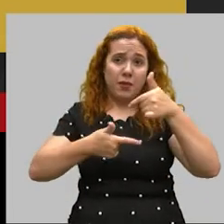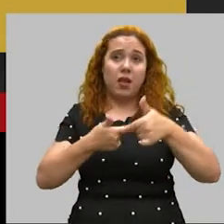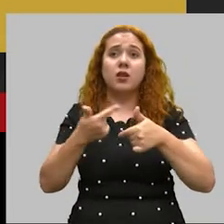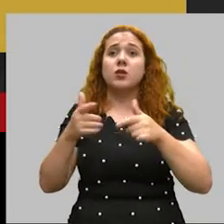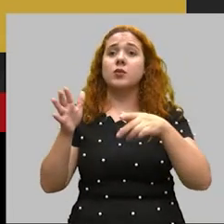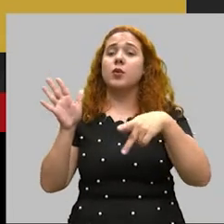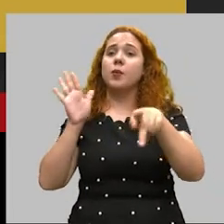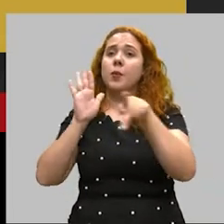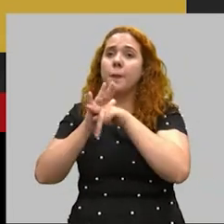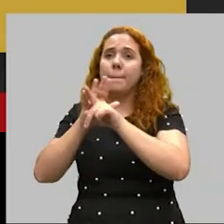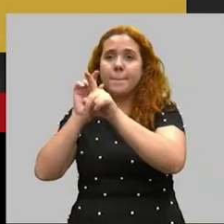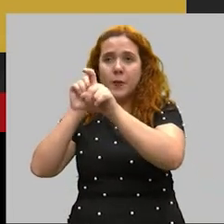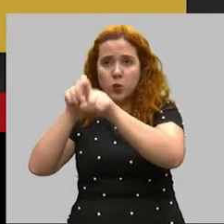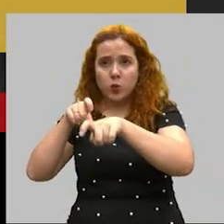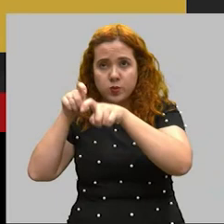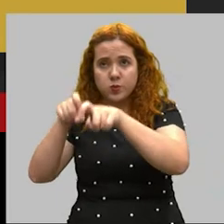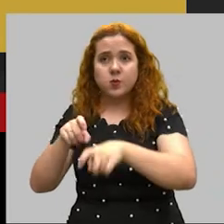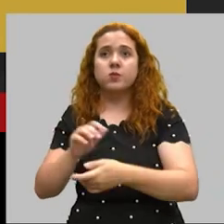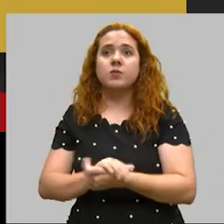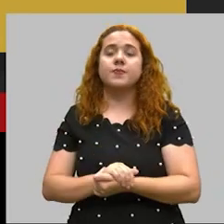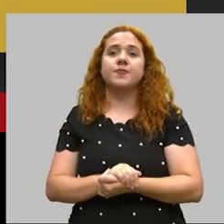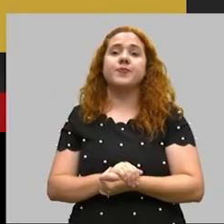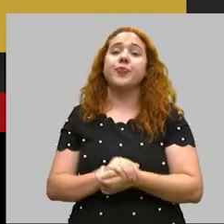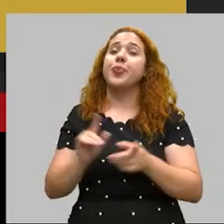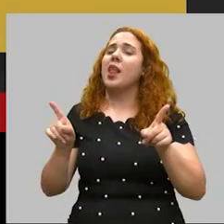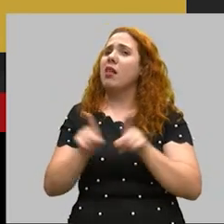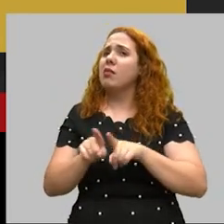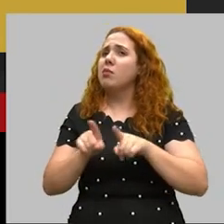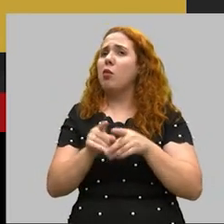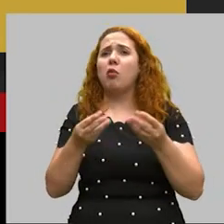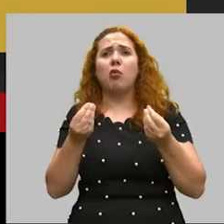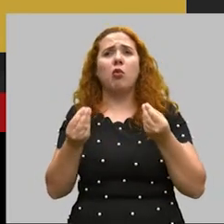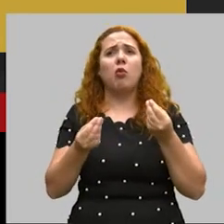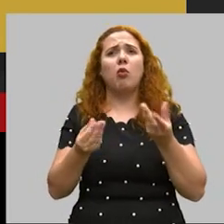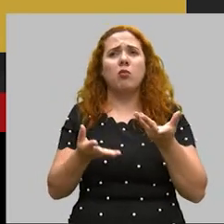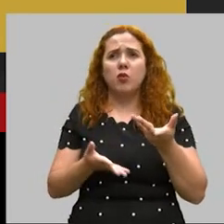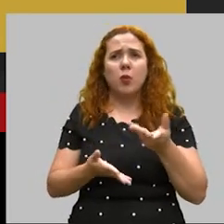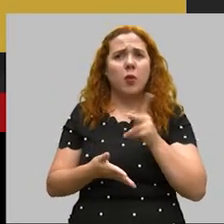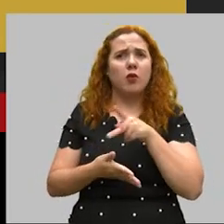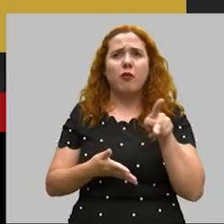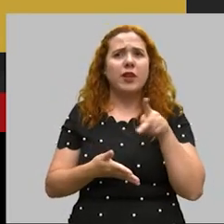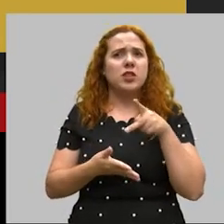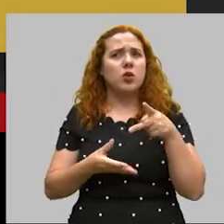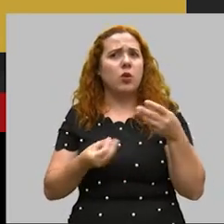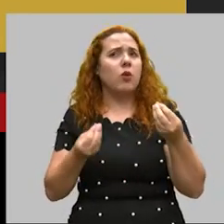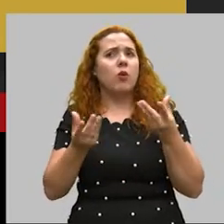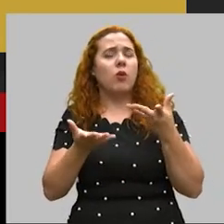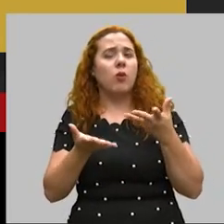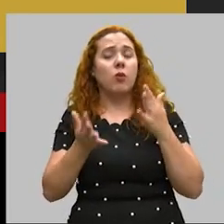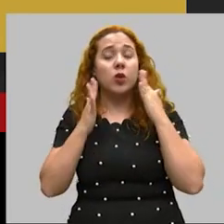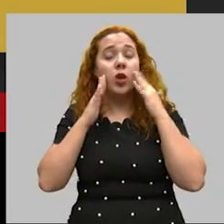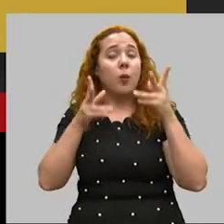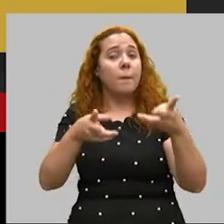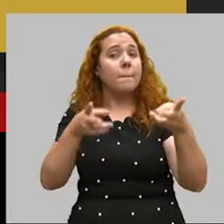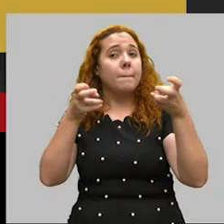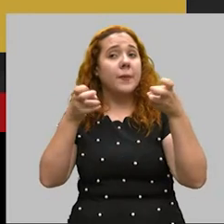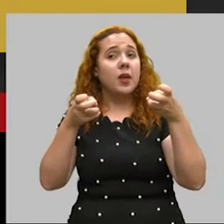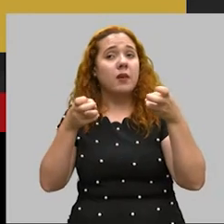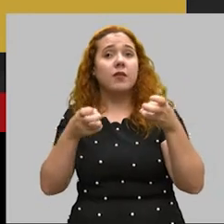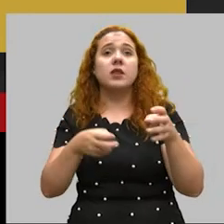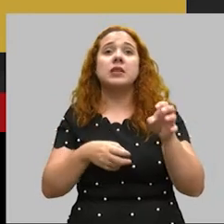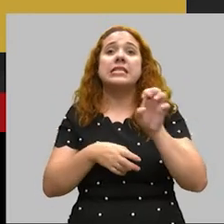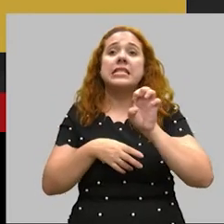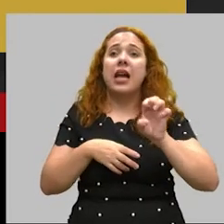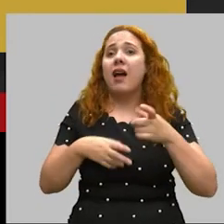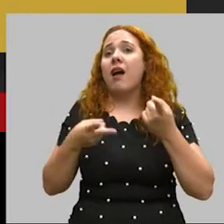Educação do campo e um pouco sobre essa profissão da desse professor né da minha visão em relação ao estágio pibid